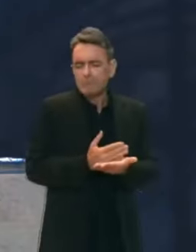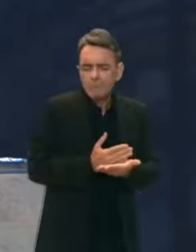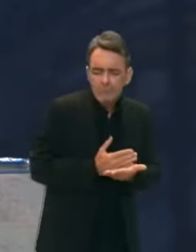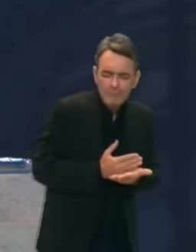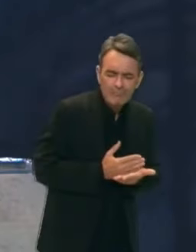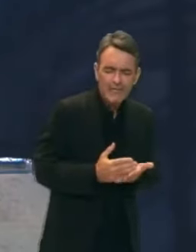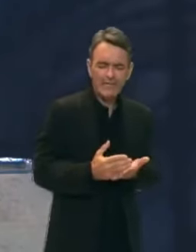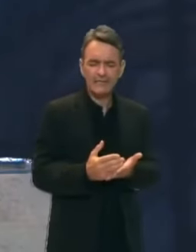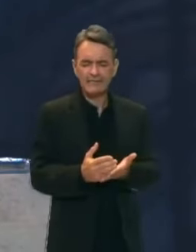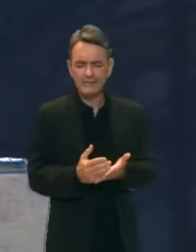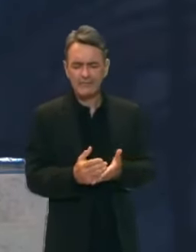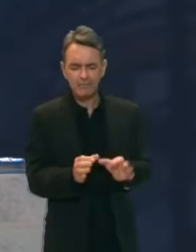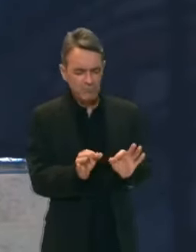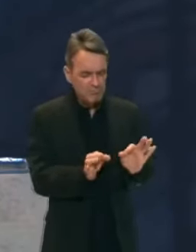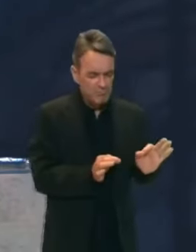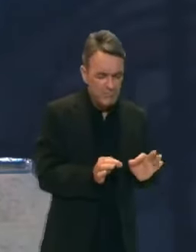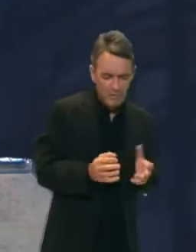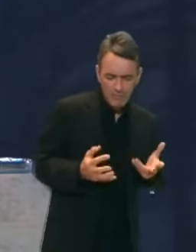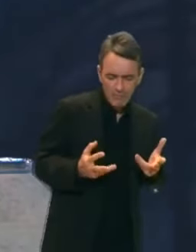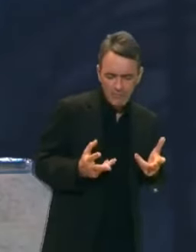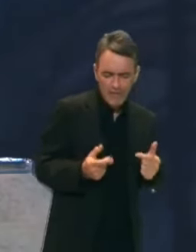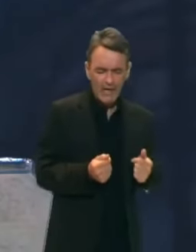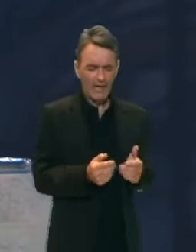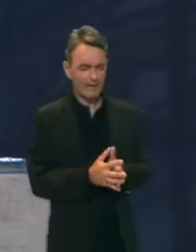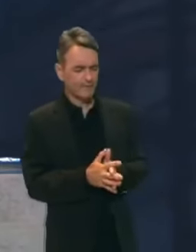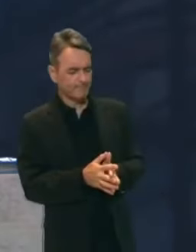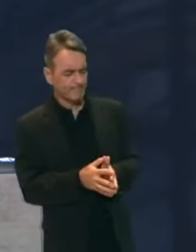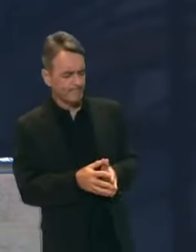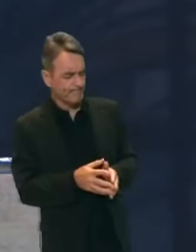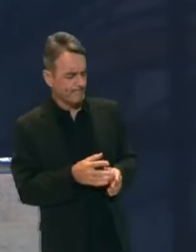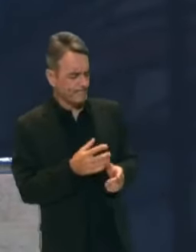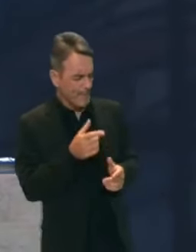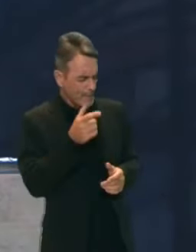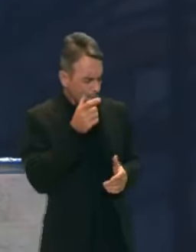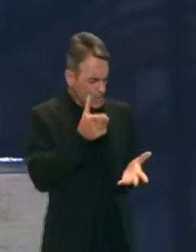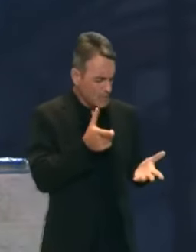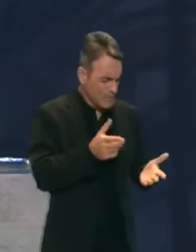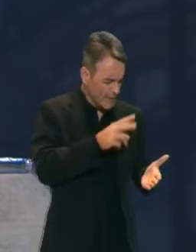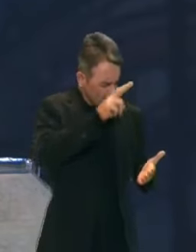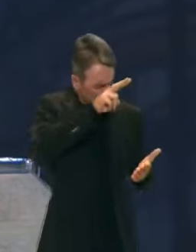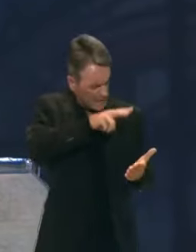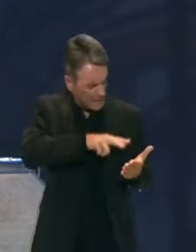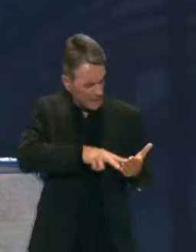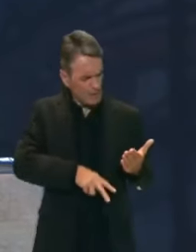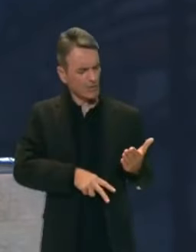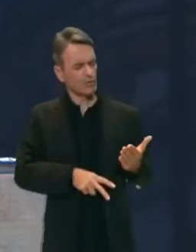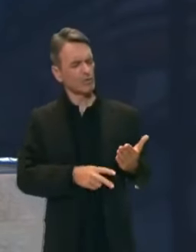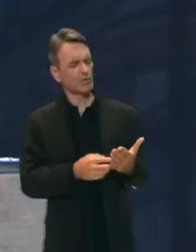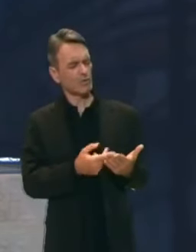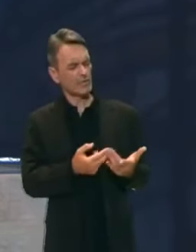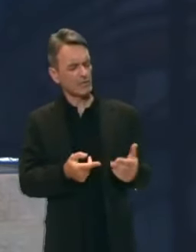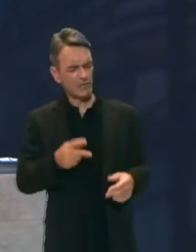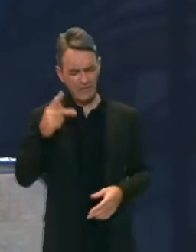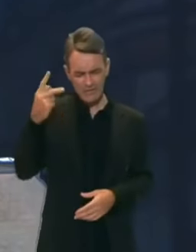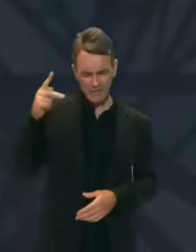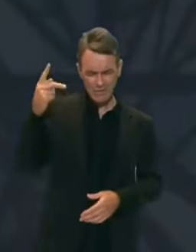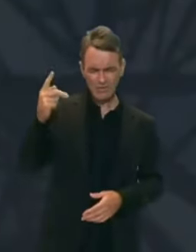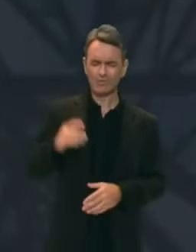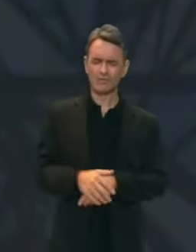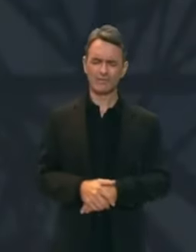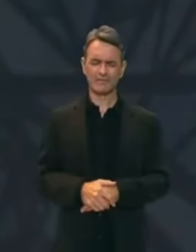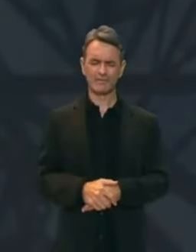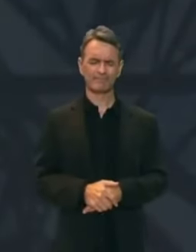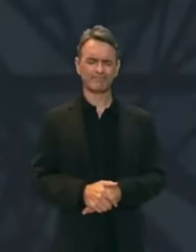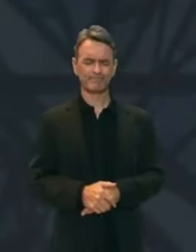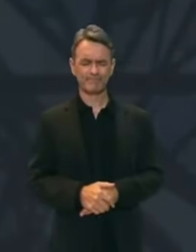um plano maravilhoso de descoberta e de leitura das coisas do reino de Deus.